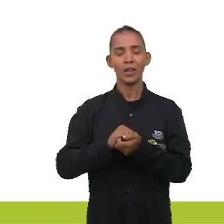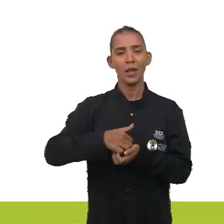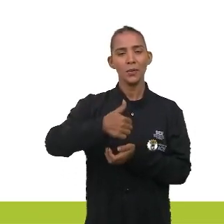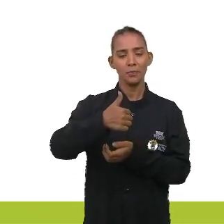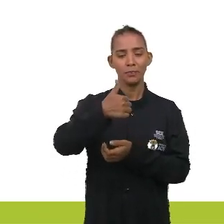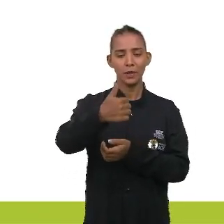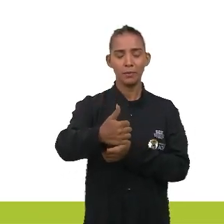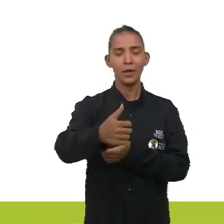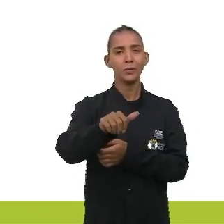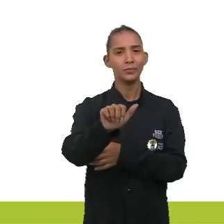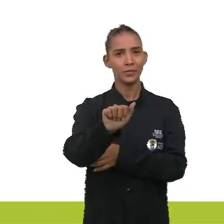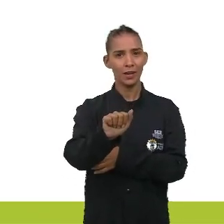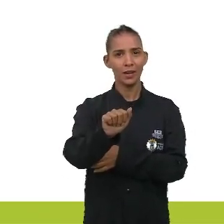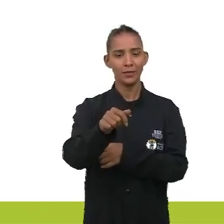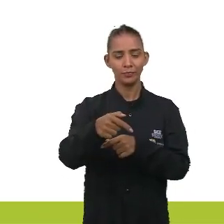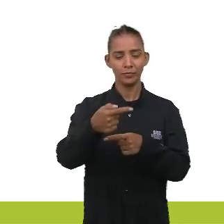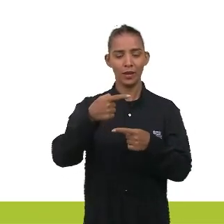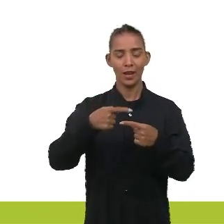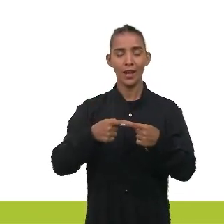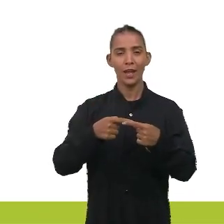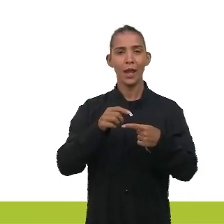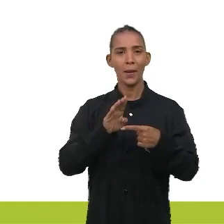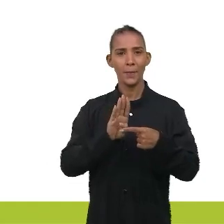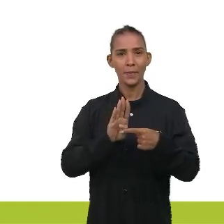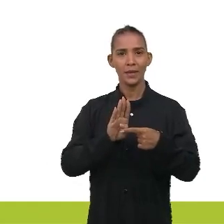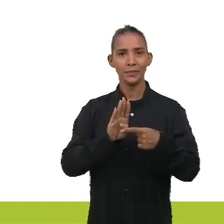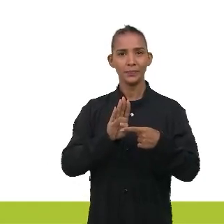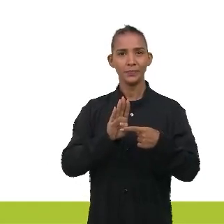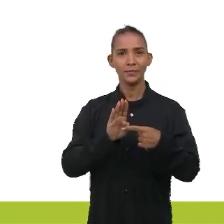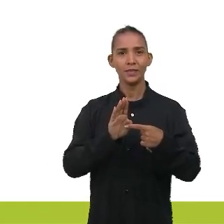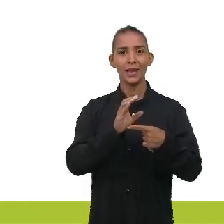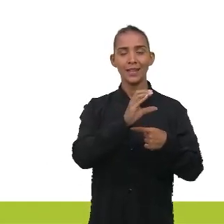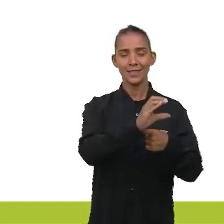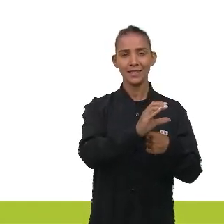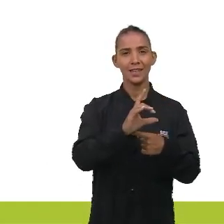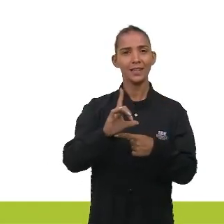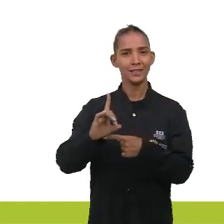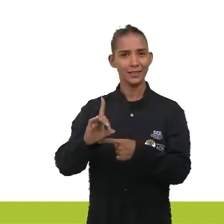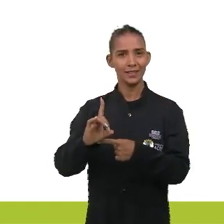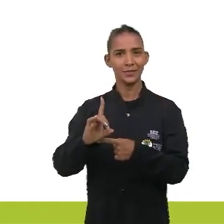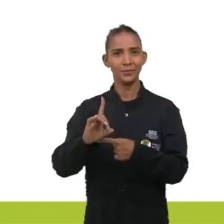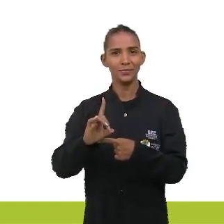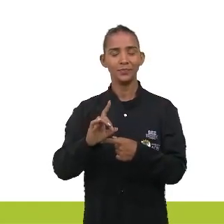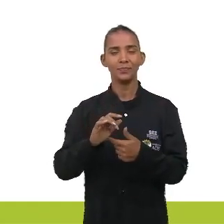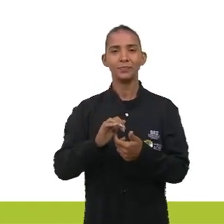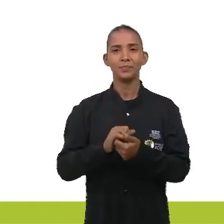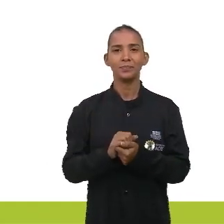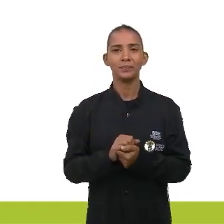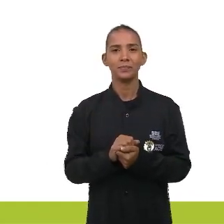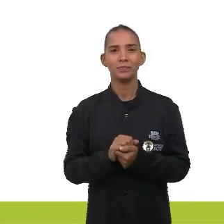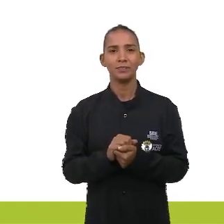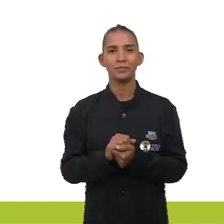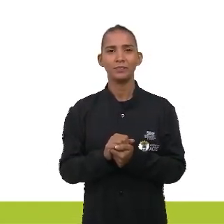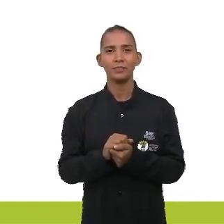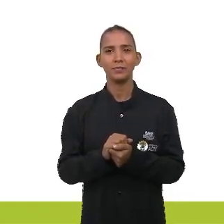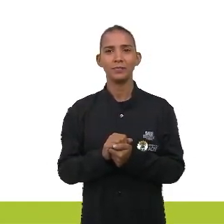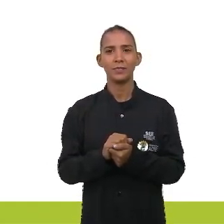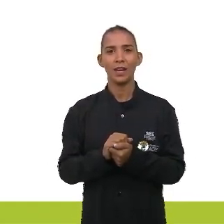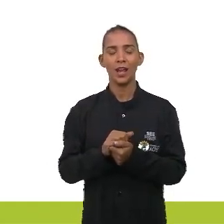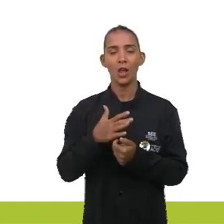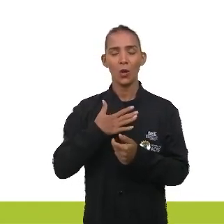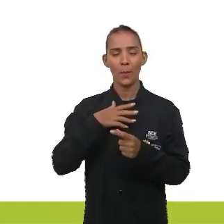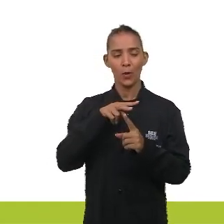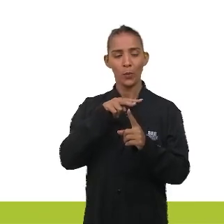B, a C e a D estejam nessas outras posições. Este é o meu ponto de vista,